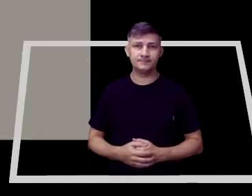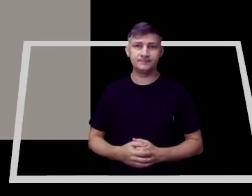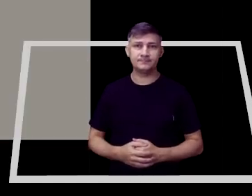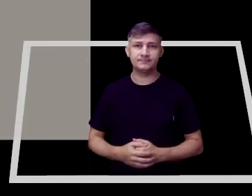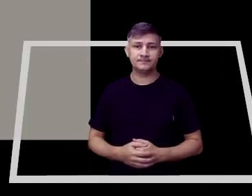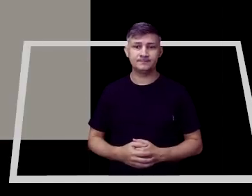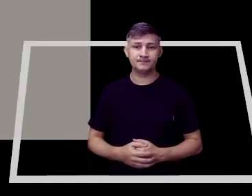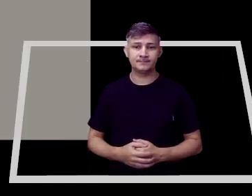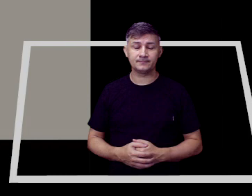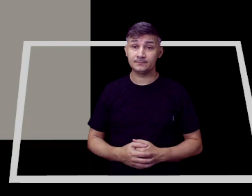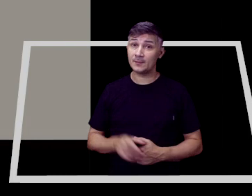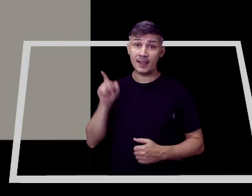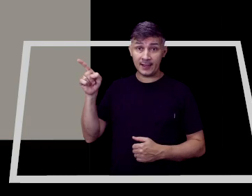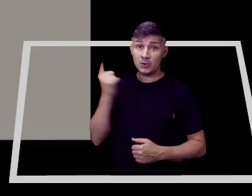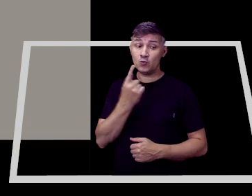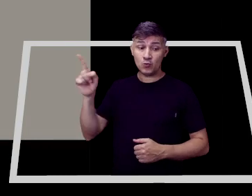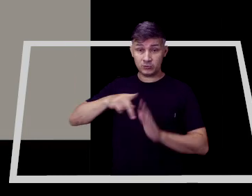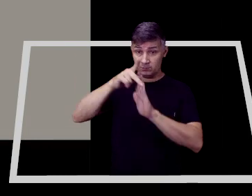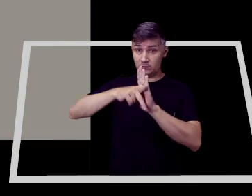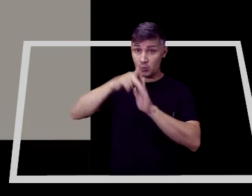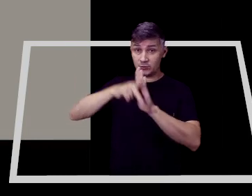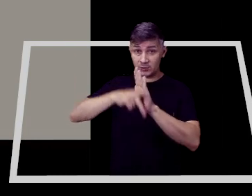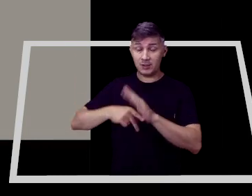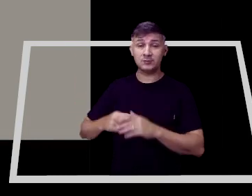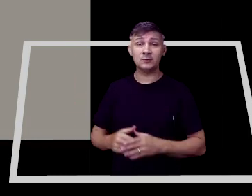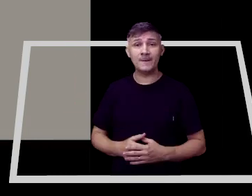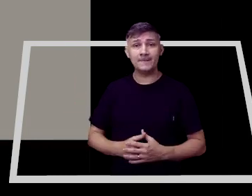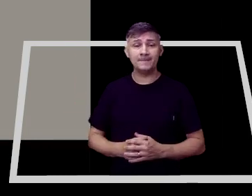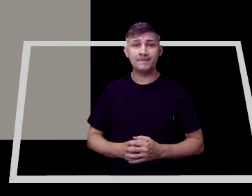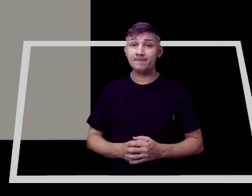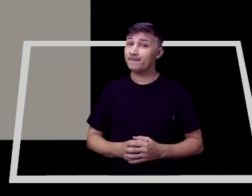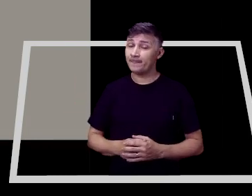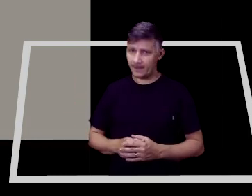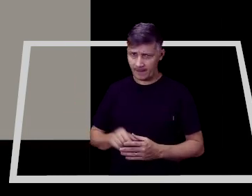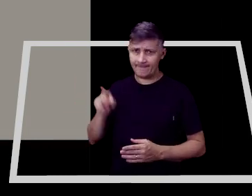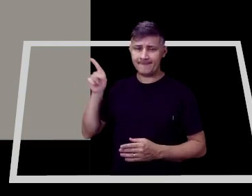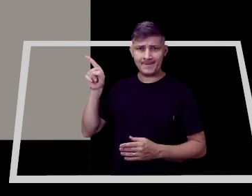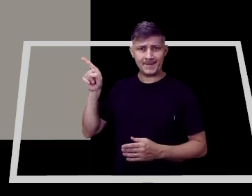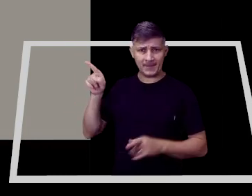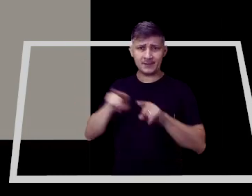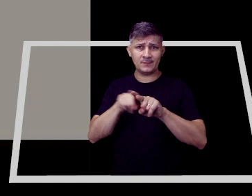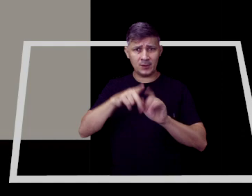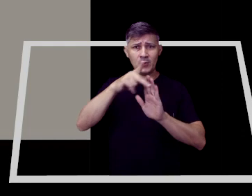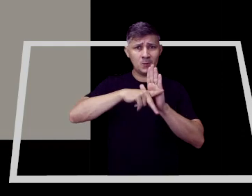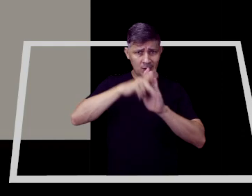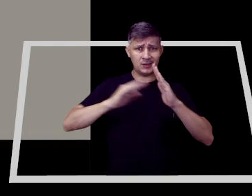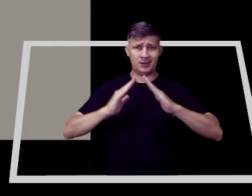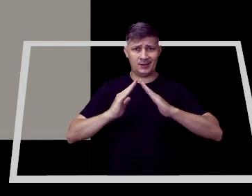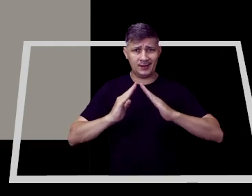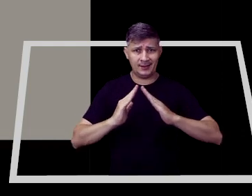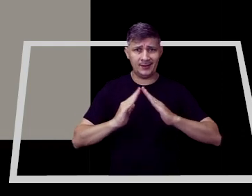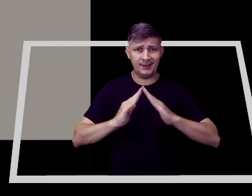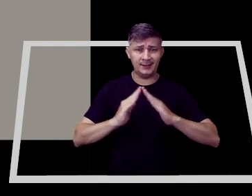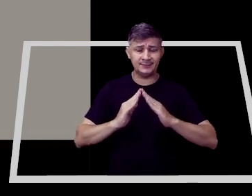Esse é o último projeto. Esse é o último projeto. É, também um projeto residencial, uma